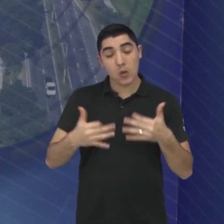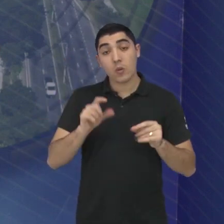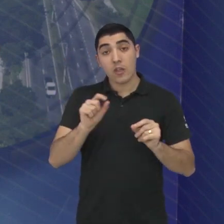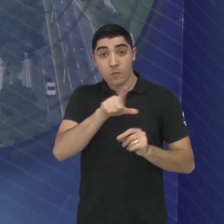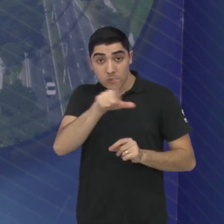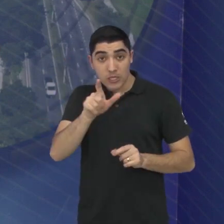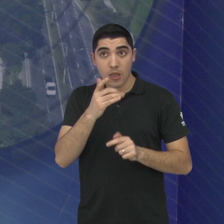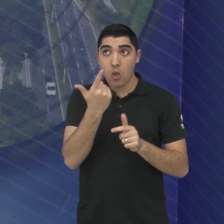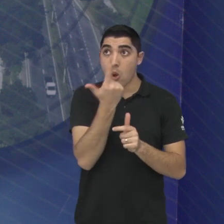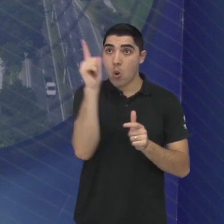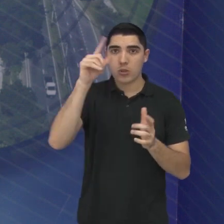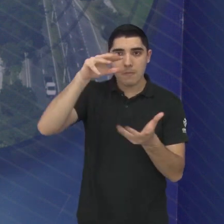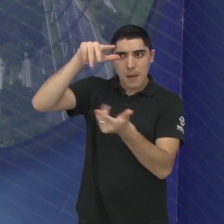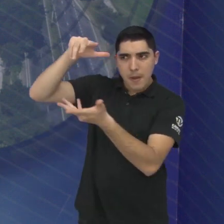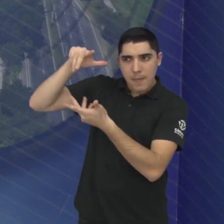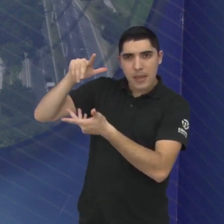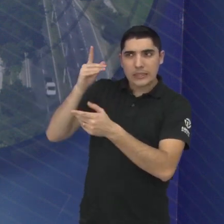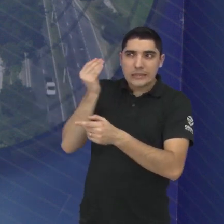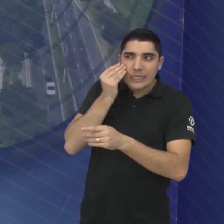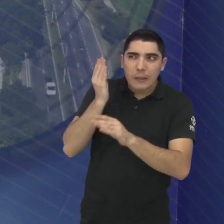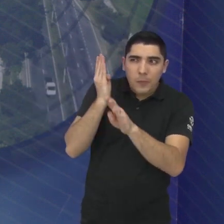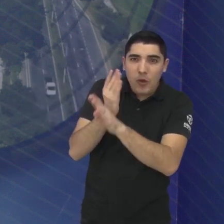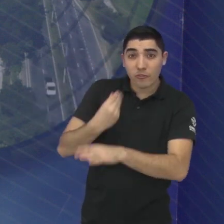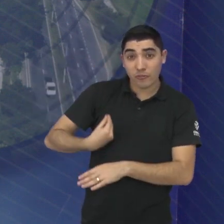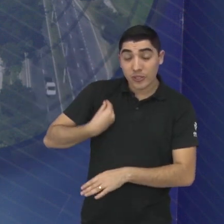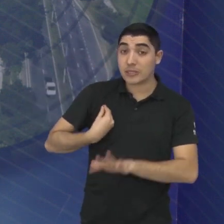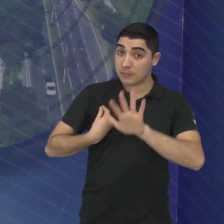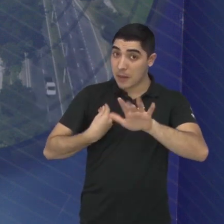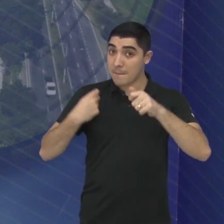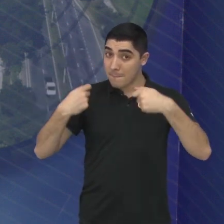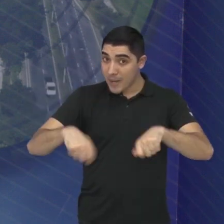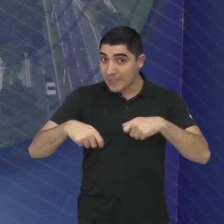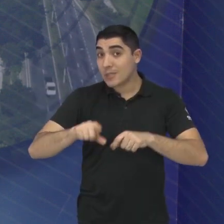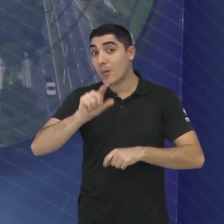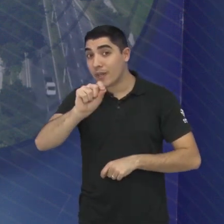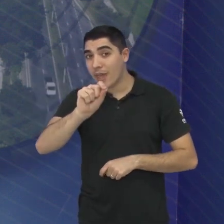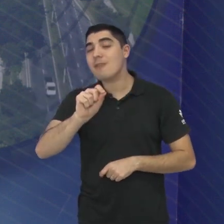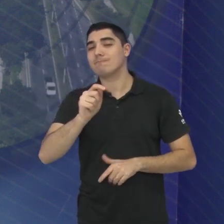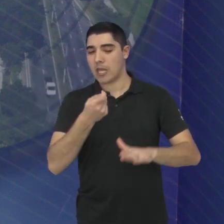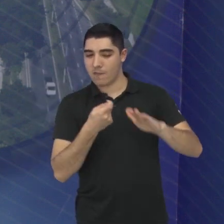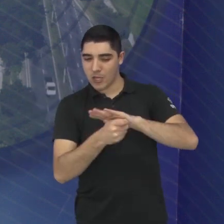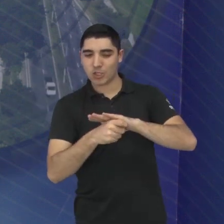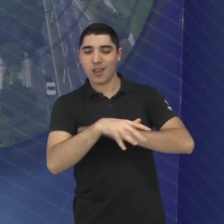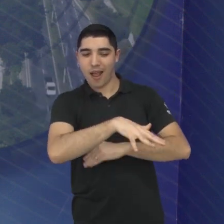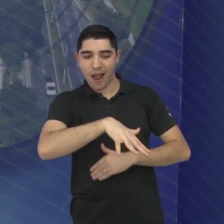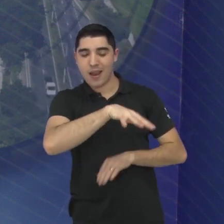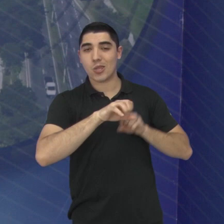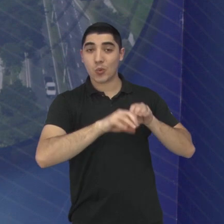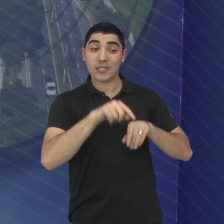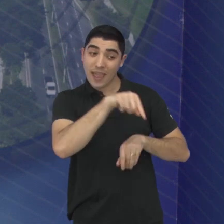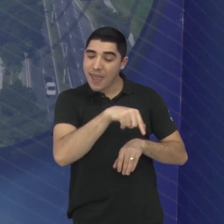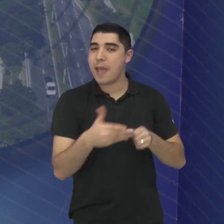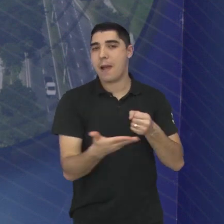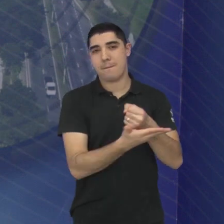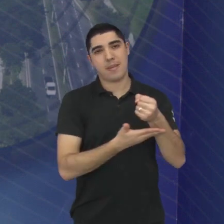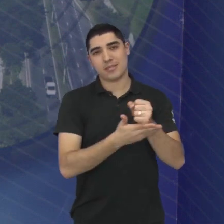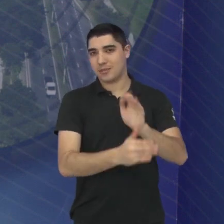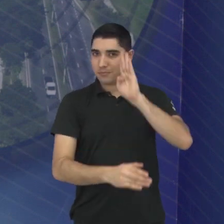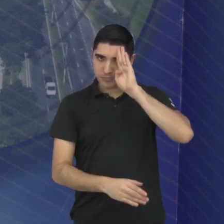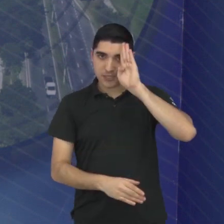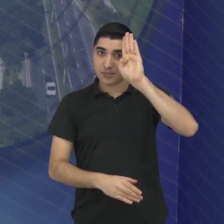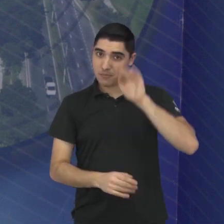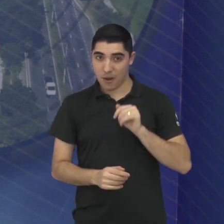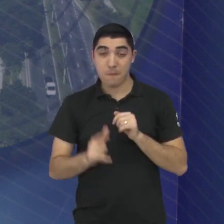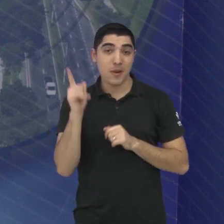né? Para se descobrir vida em outros planetas e tantas outras coisas, a gente precisa, mais uma vez, investir em educação, que é a base de tudo,